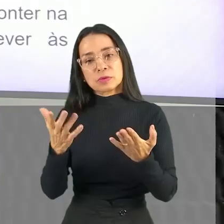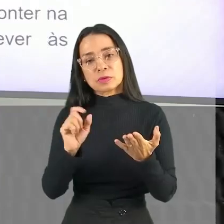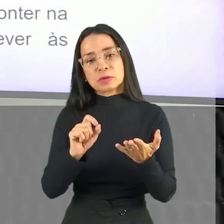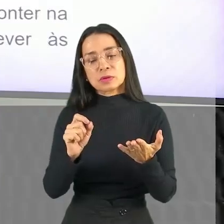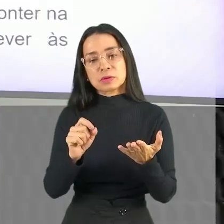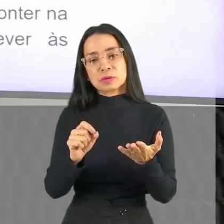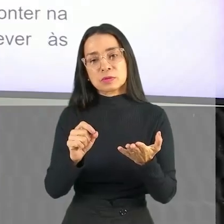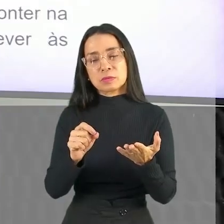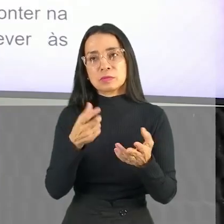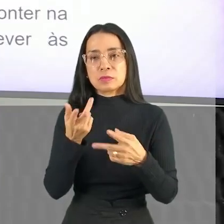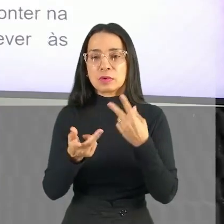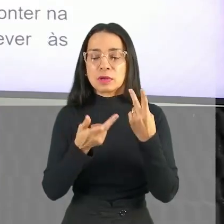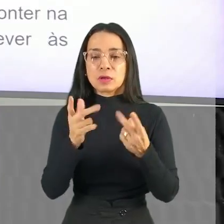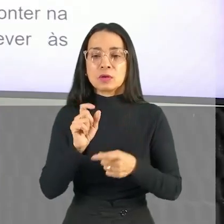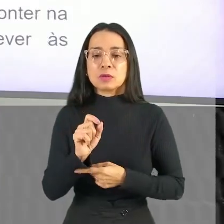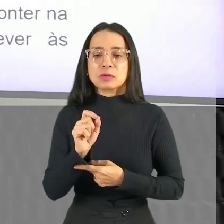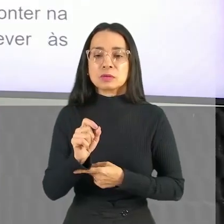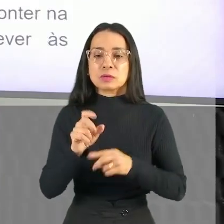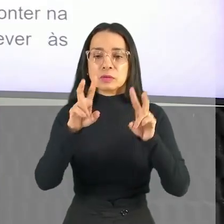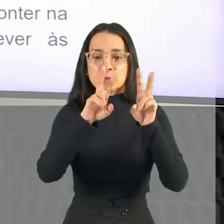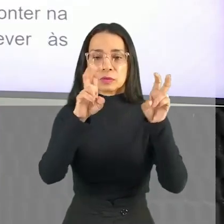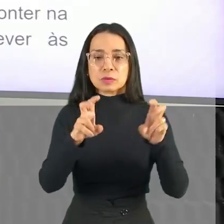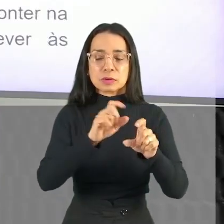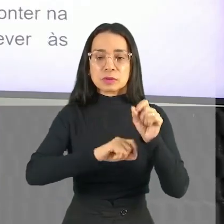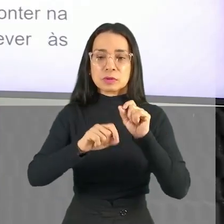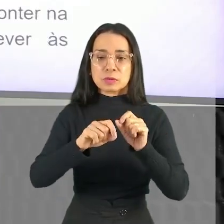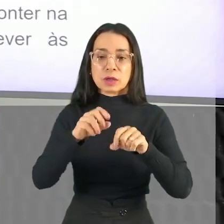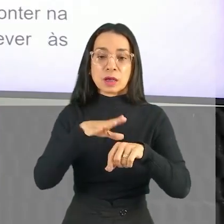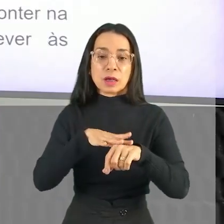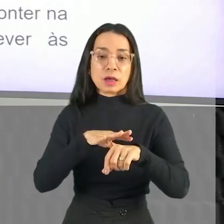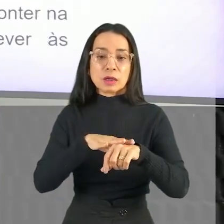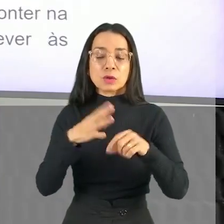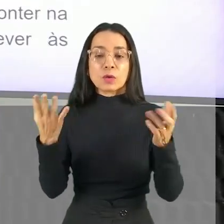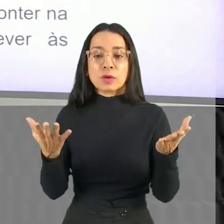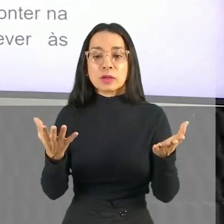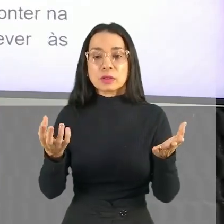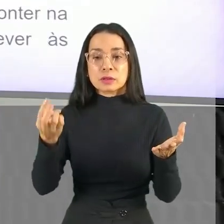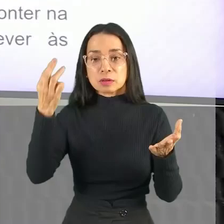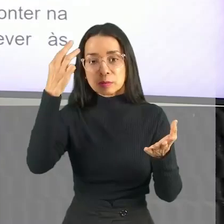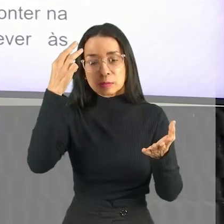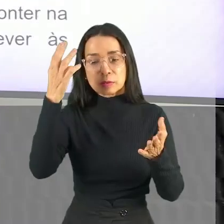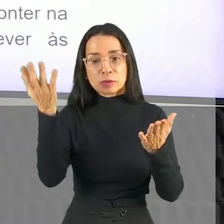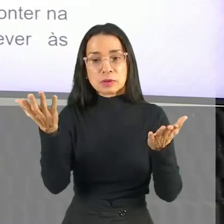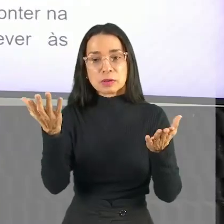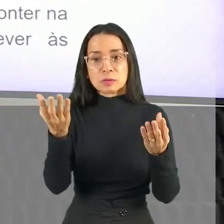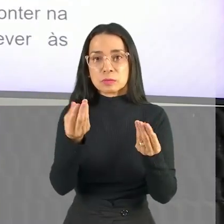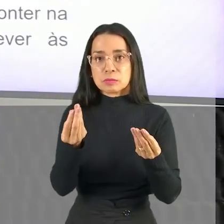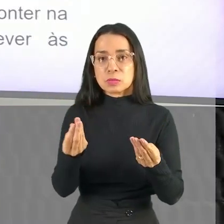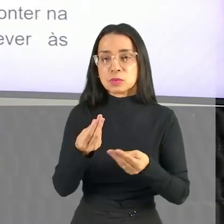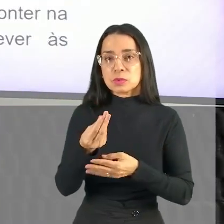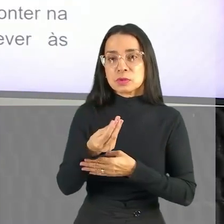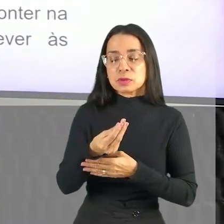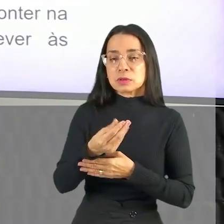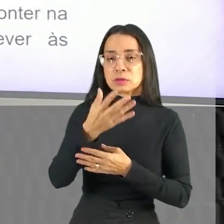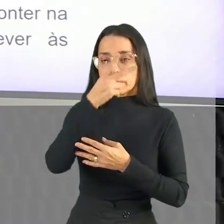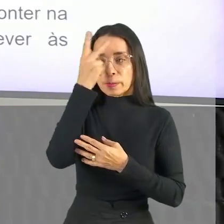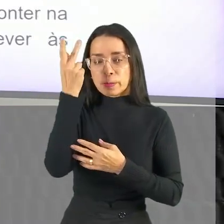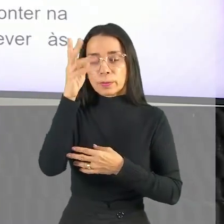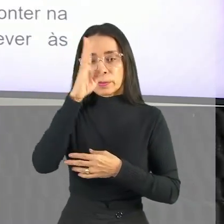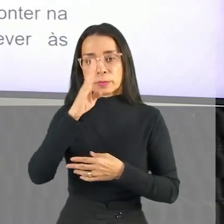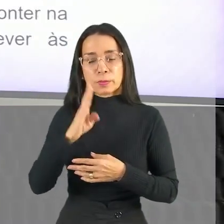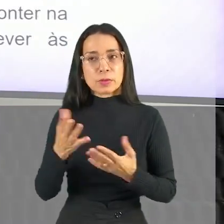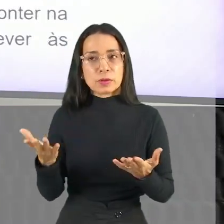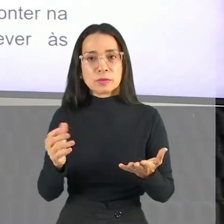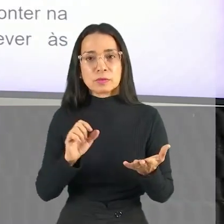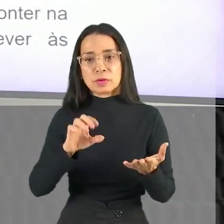estigma relacionado às doenças mentais. E para muitos candidatos do Brasil, talvez essa